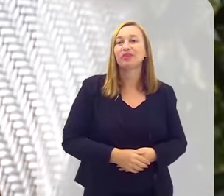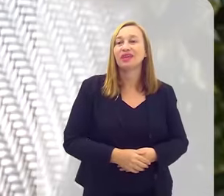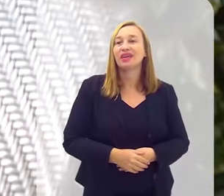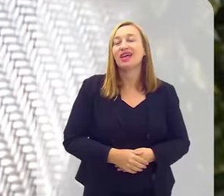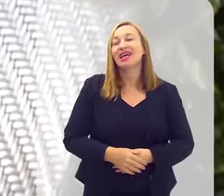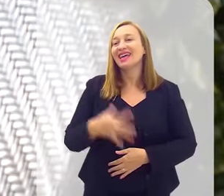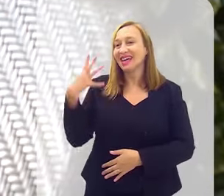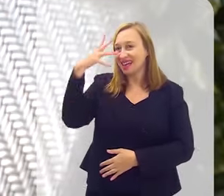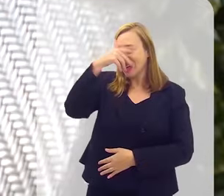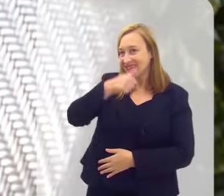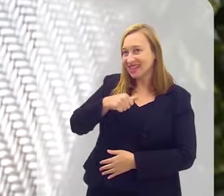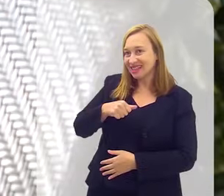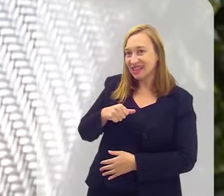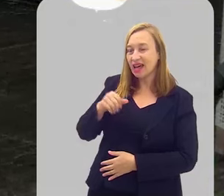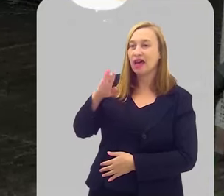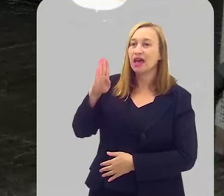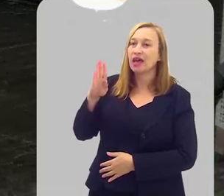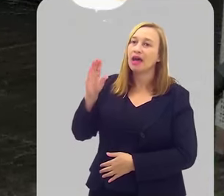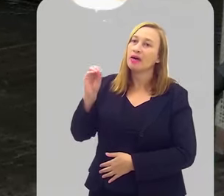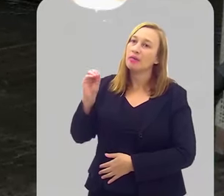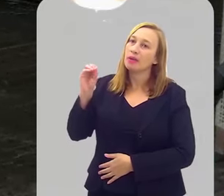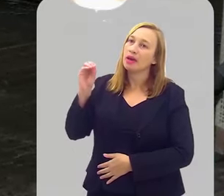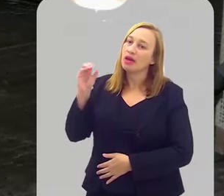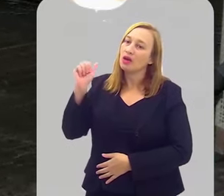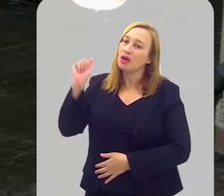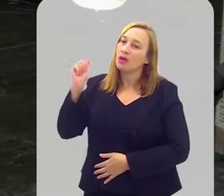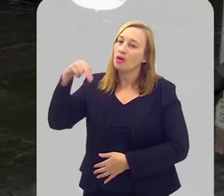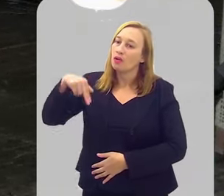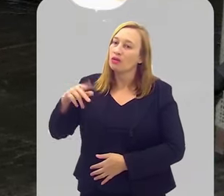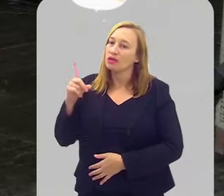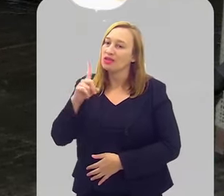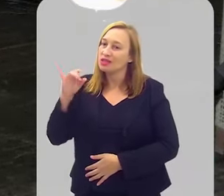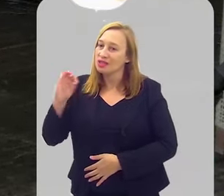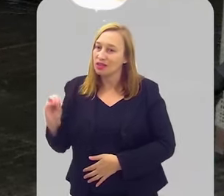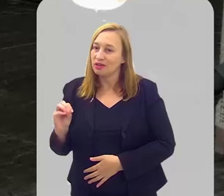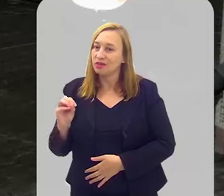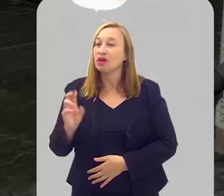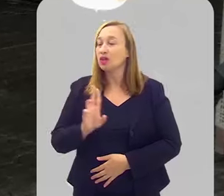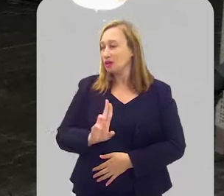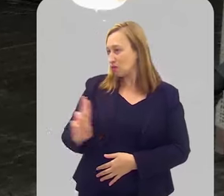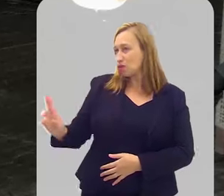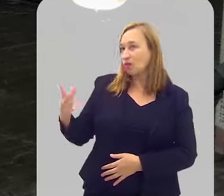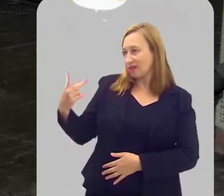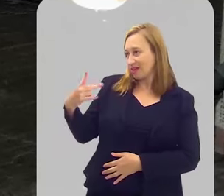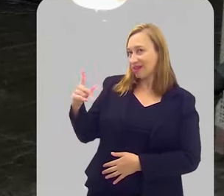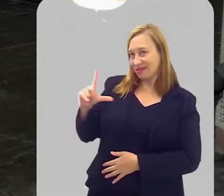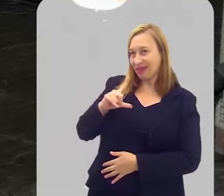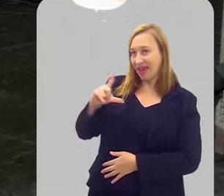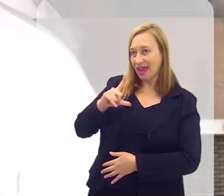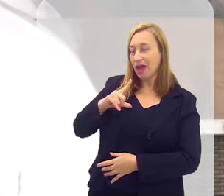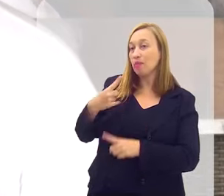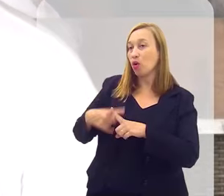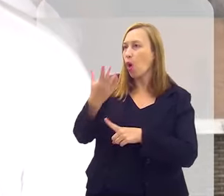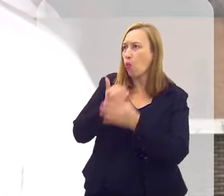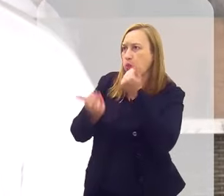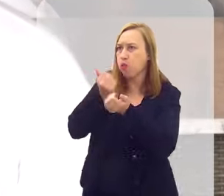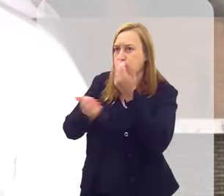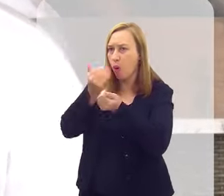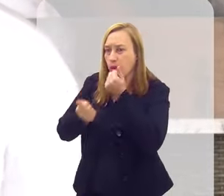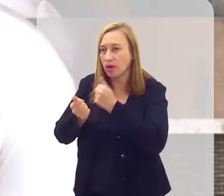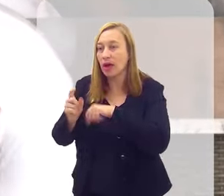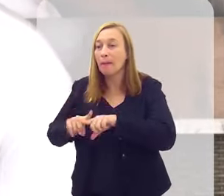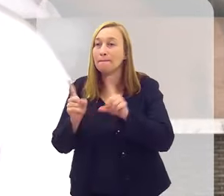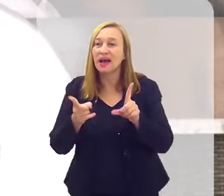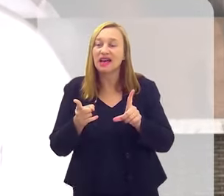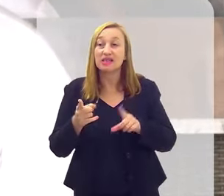coisa linda o bonzinho ele tem esse nome porque ele come muito né E principalmente beicinho ele tava